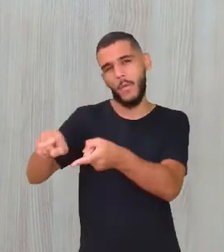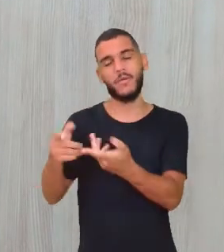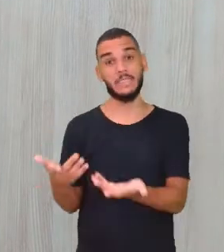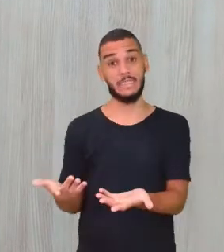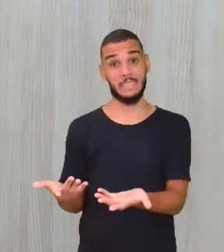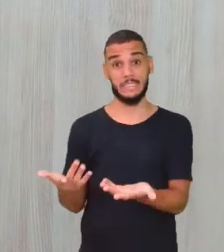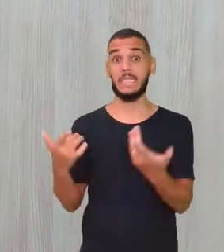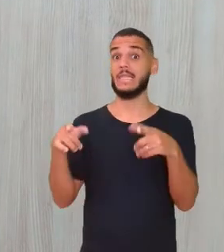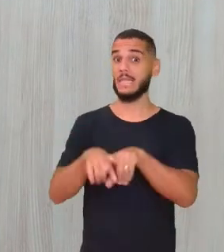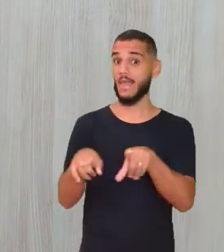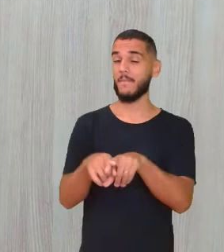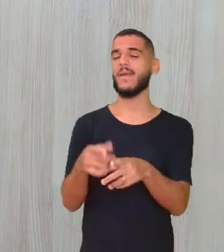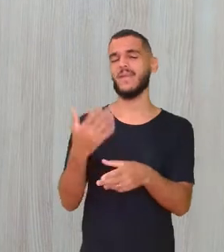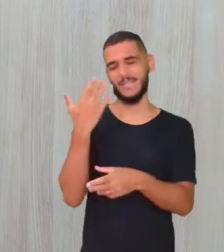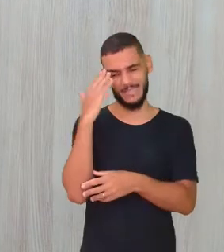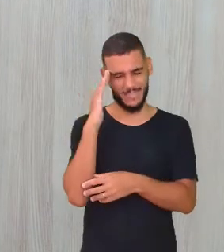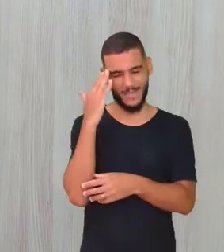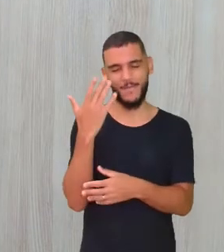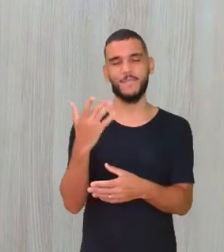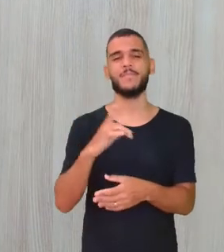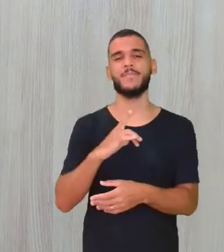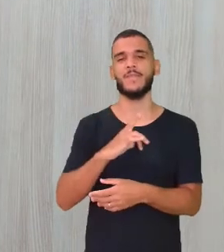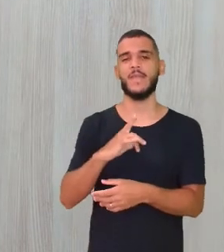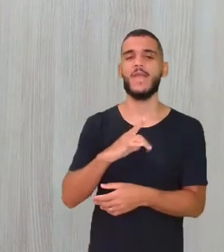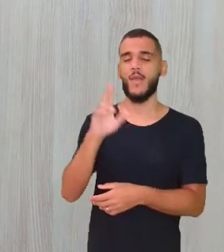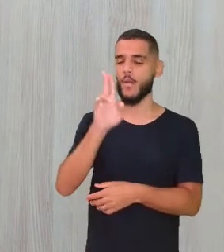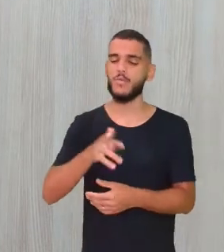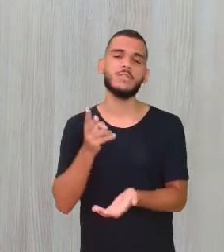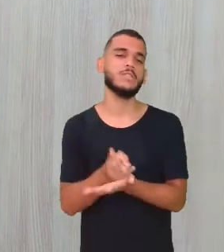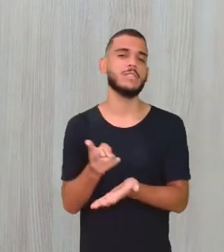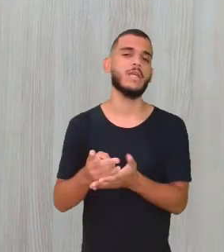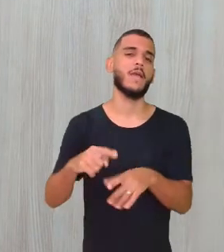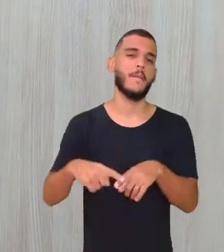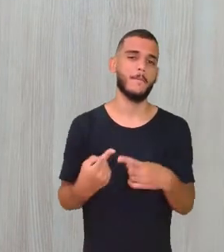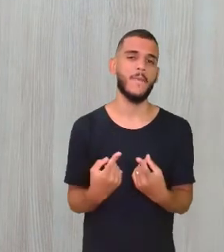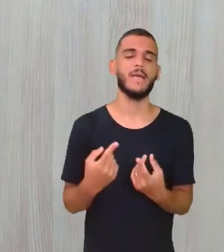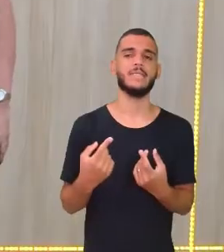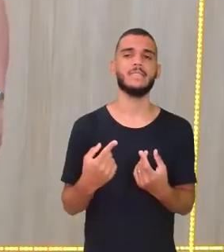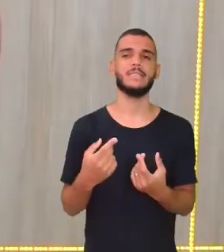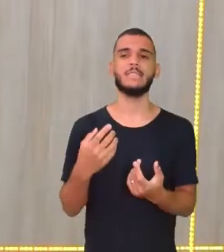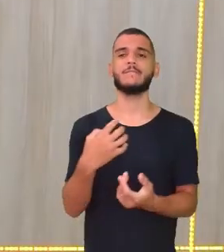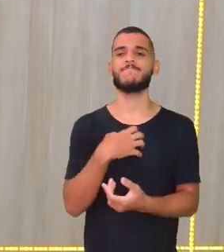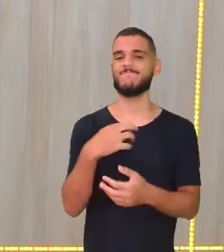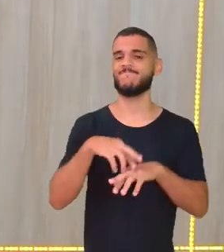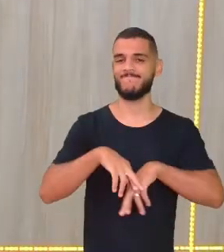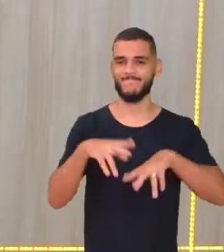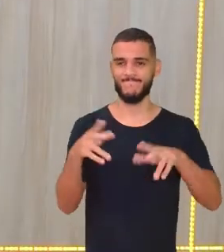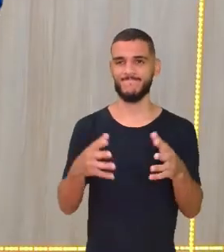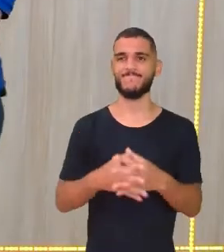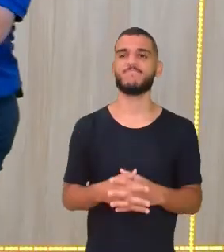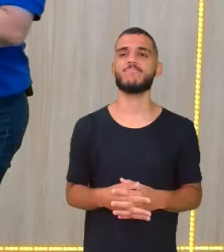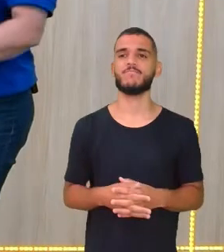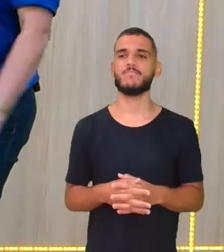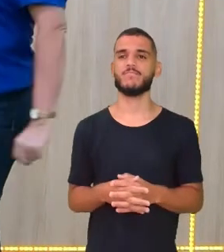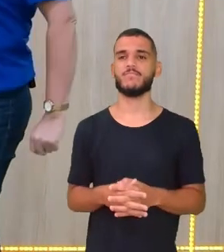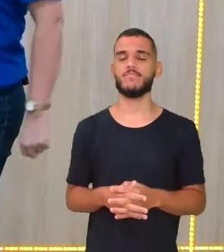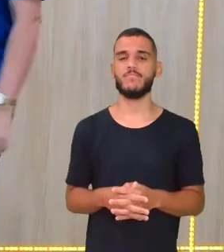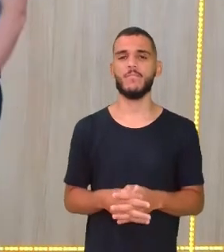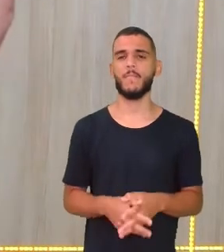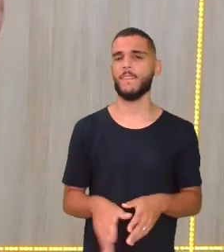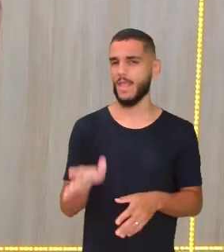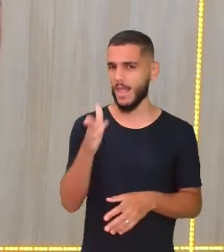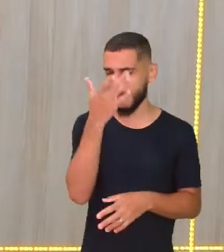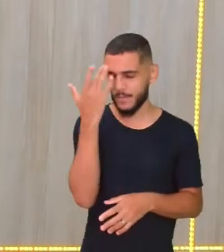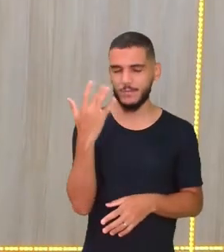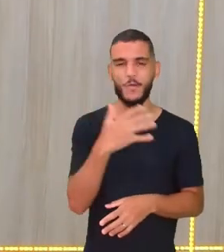A gente usa muito, com muitos sentidos diferentes, né, professora? Verdade, Camille. Então, tem aí, ó, ele gosta